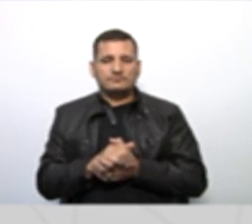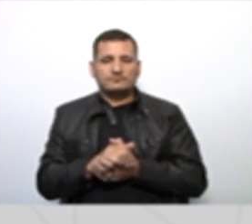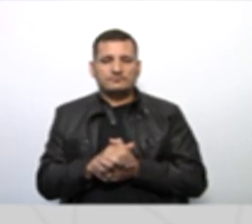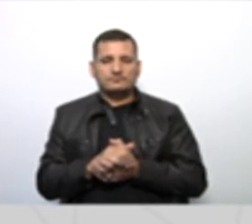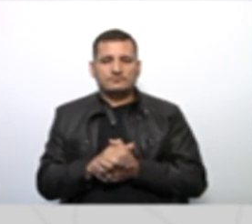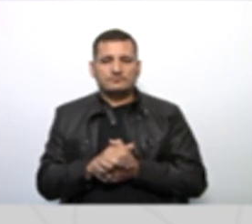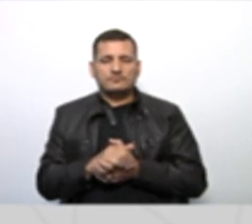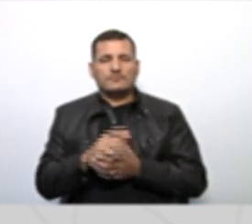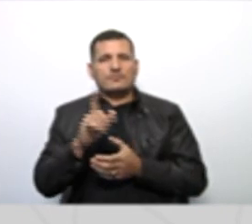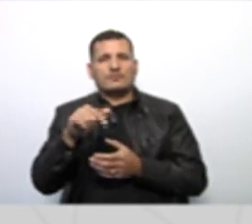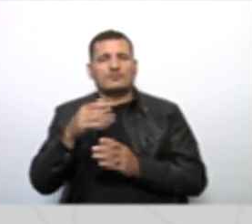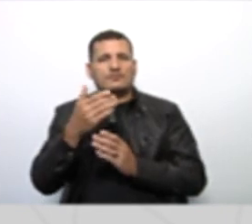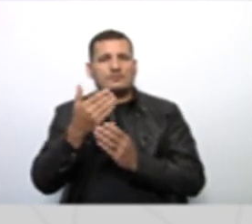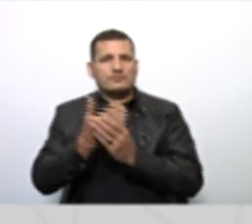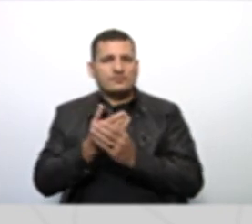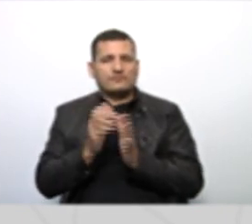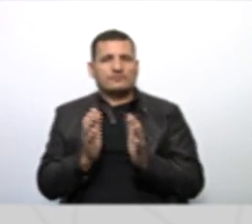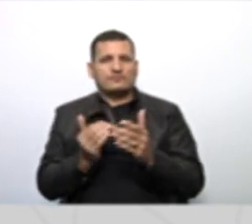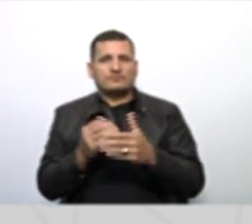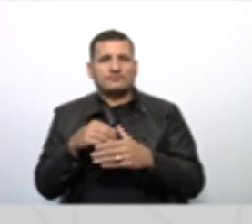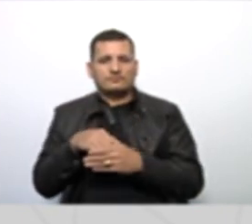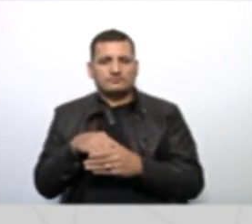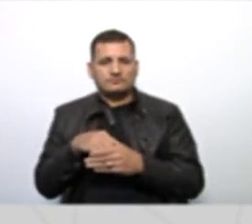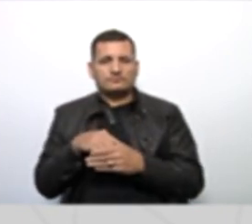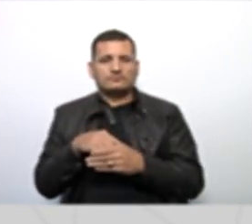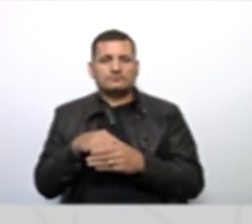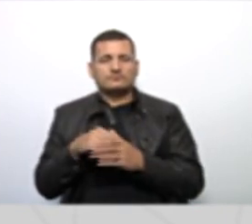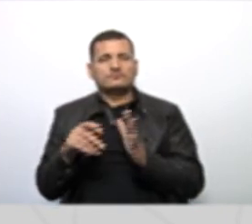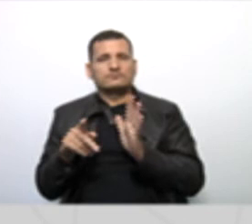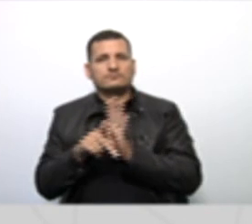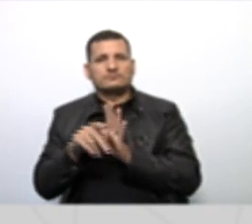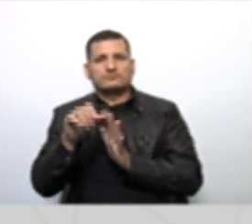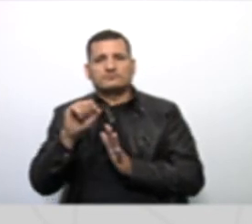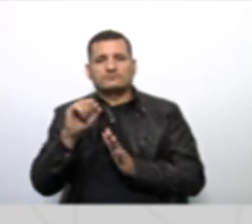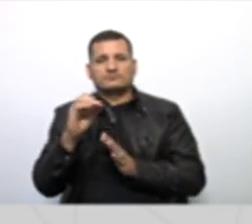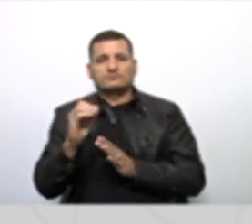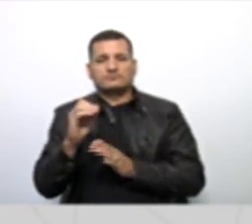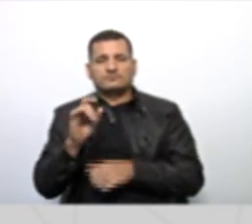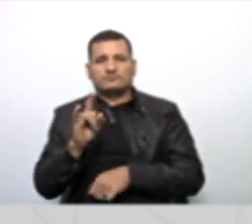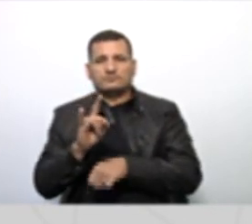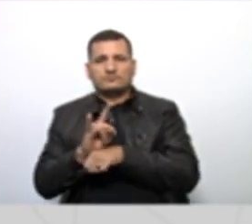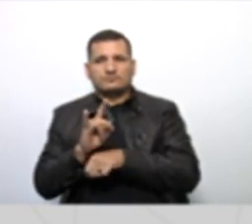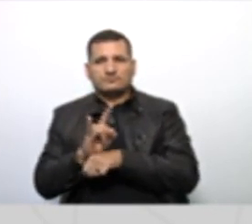É um arquivo de pacote de destino ao sistema operacional